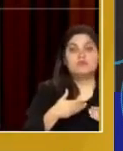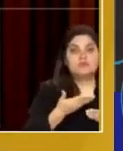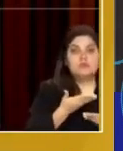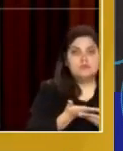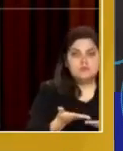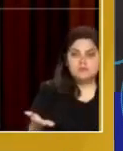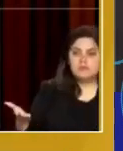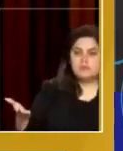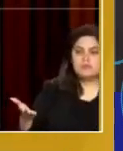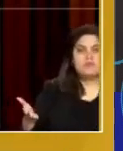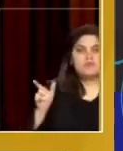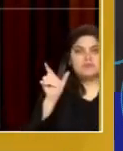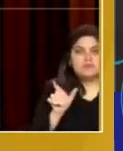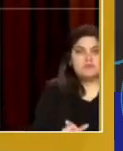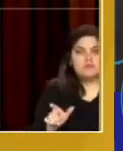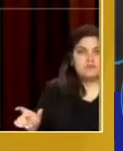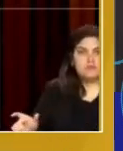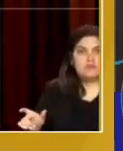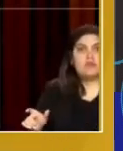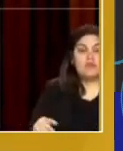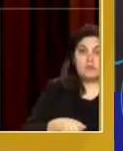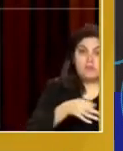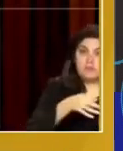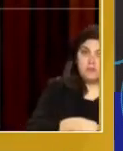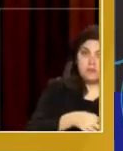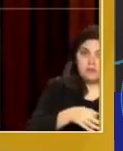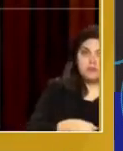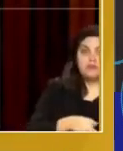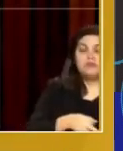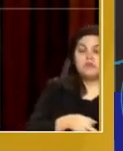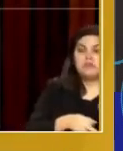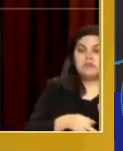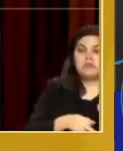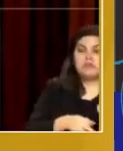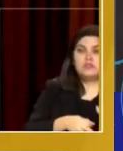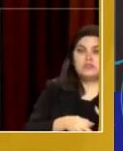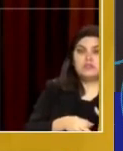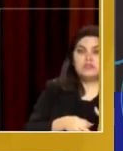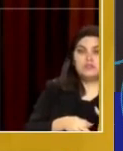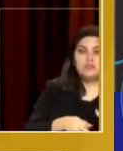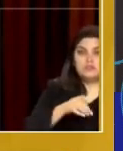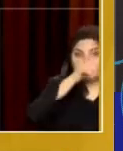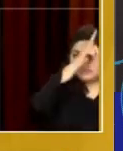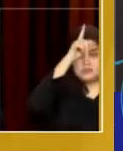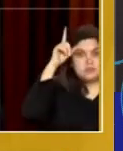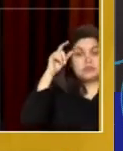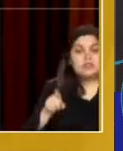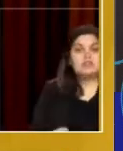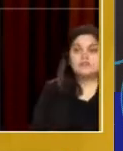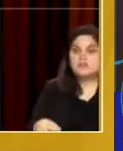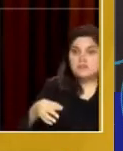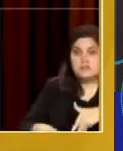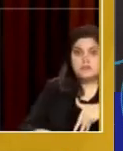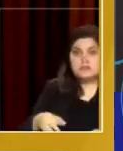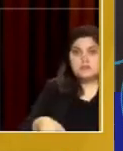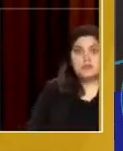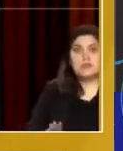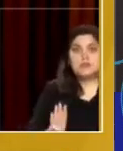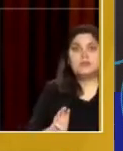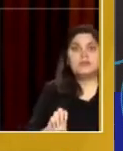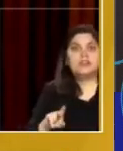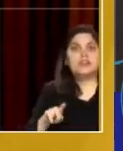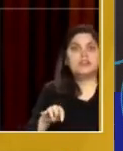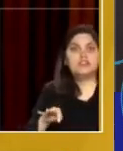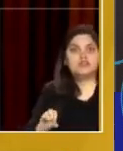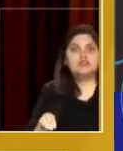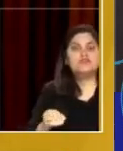as coisas para trás, deixar disso. Claro que poucos meses depois ele voltou ao discurso do nós contra eles,